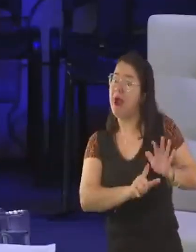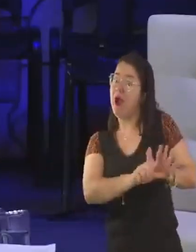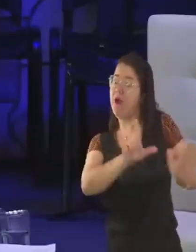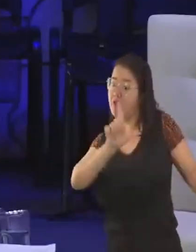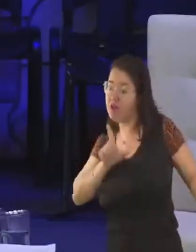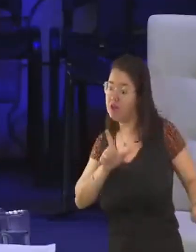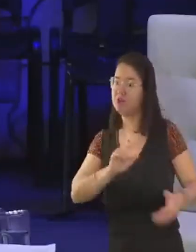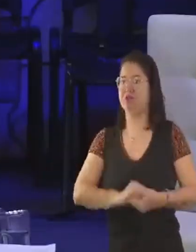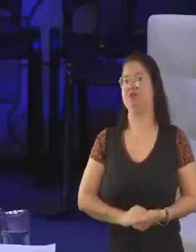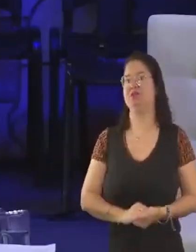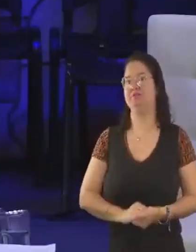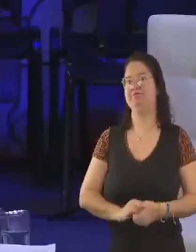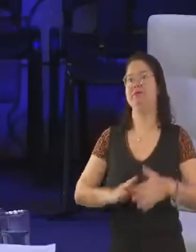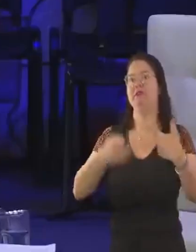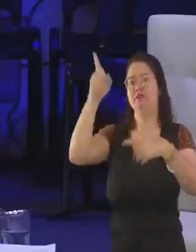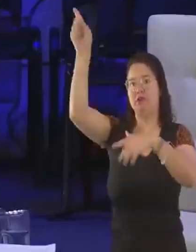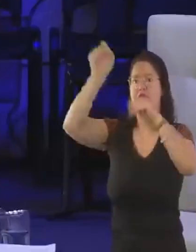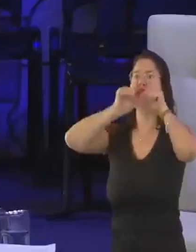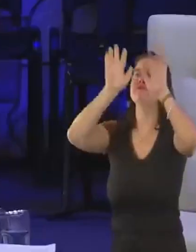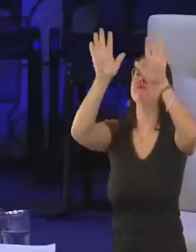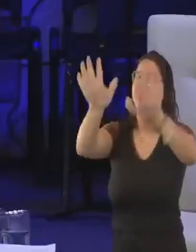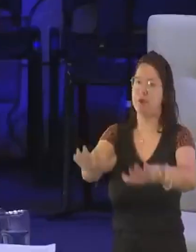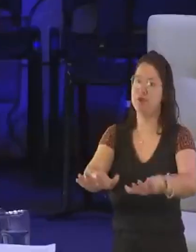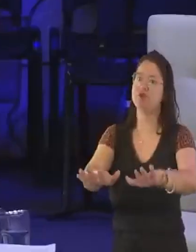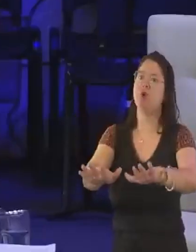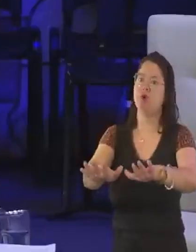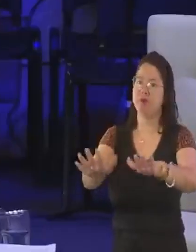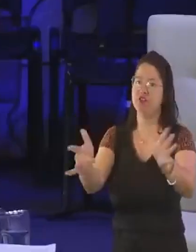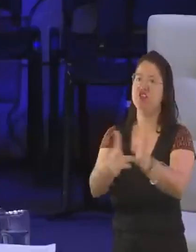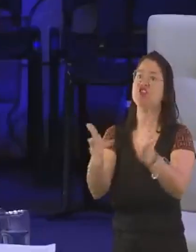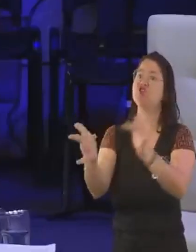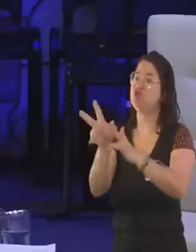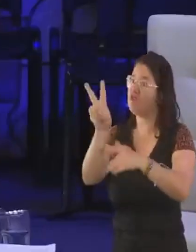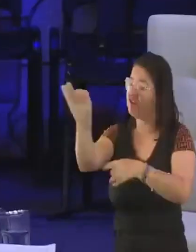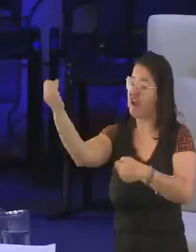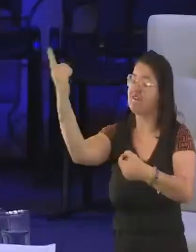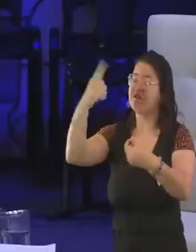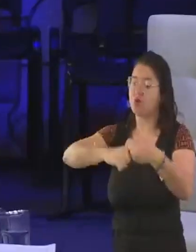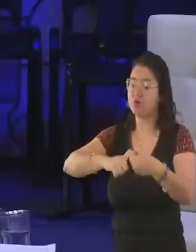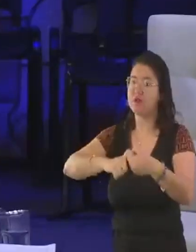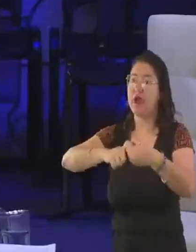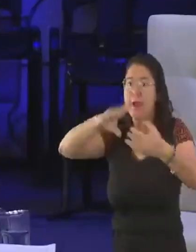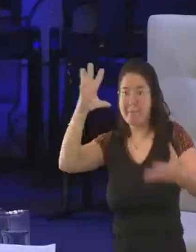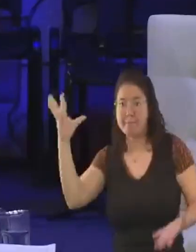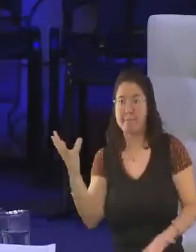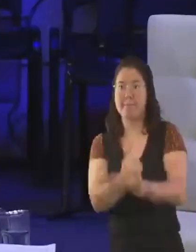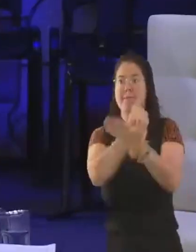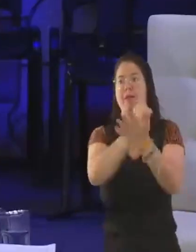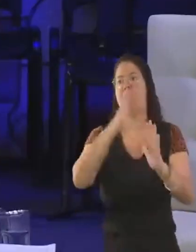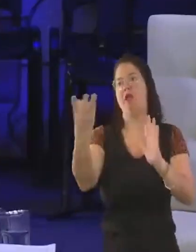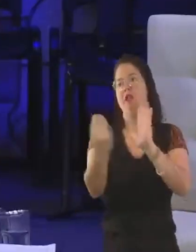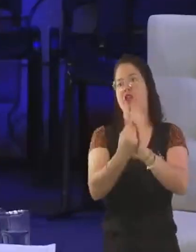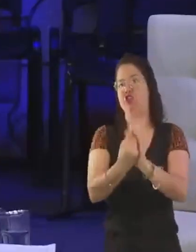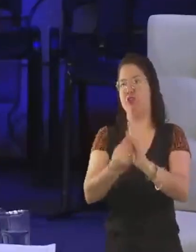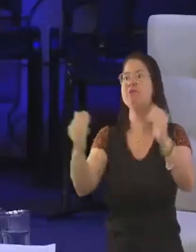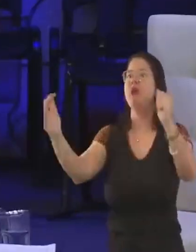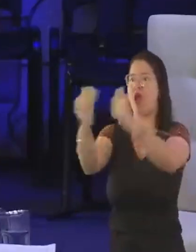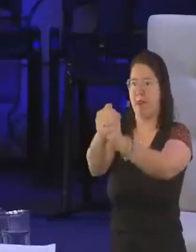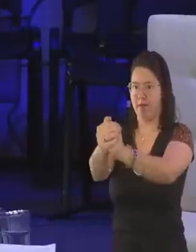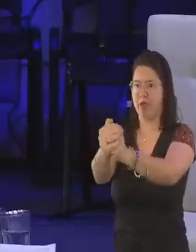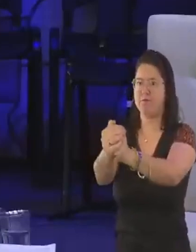realidade maravilhosa de que Jesus voltará para buscar a sua igreja. Amém.